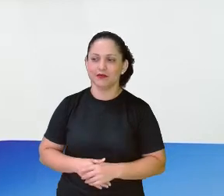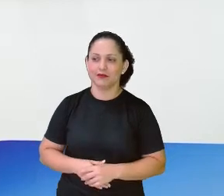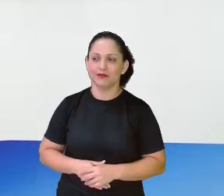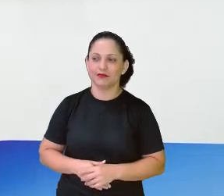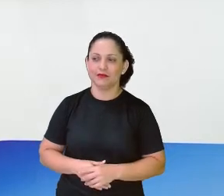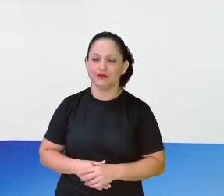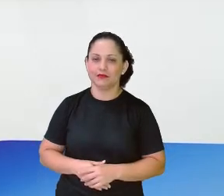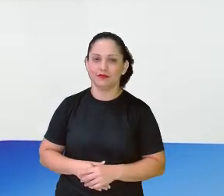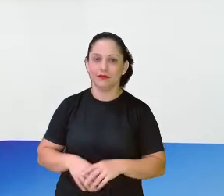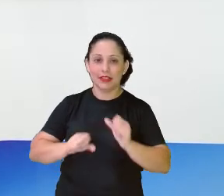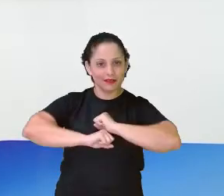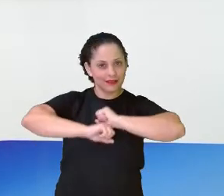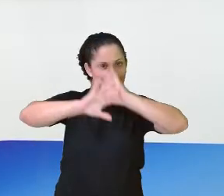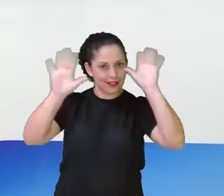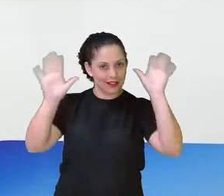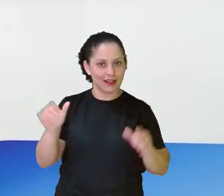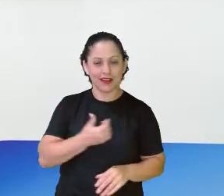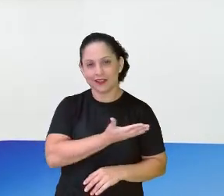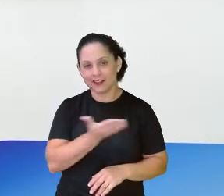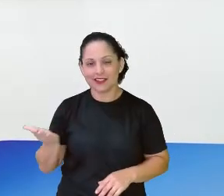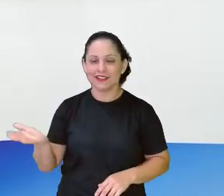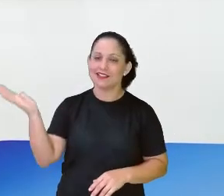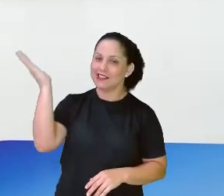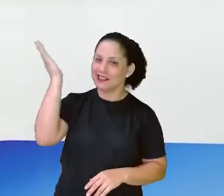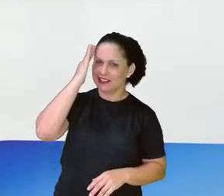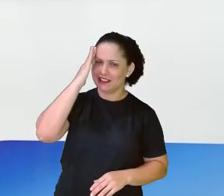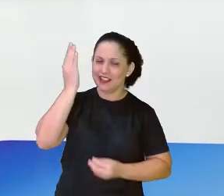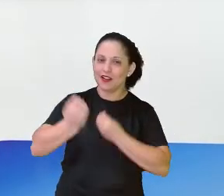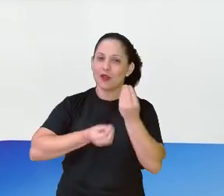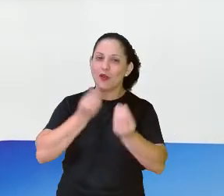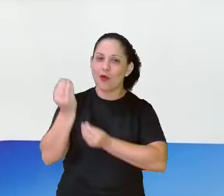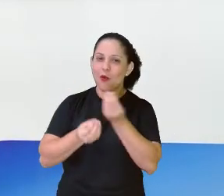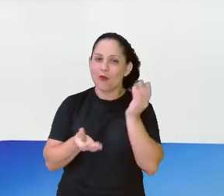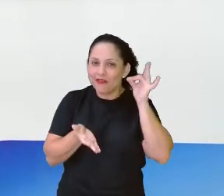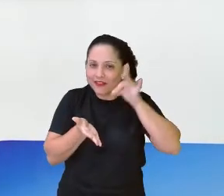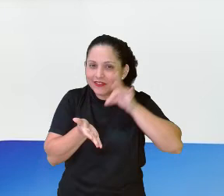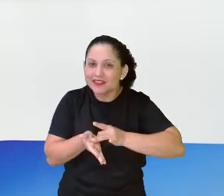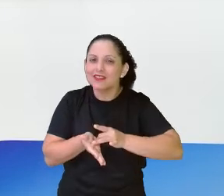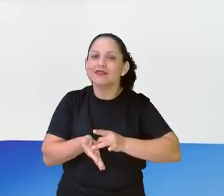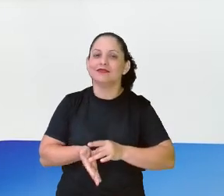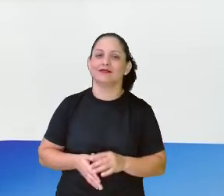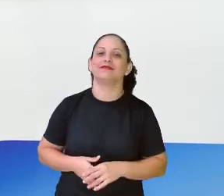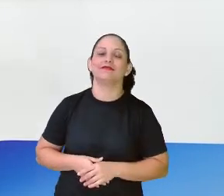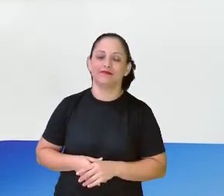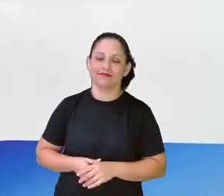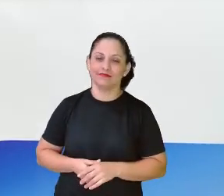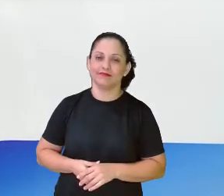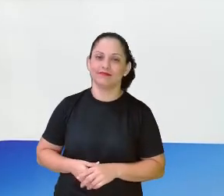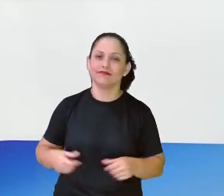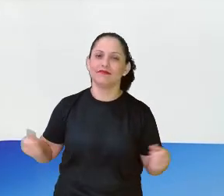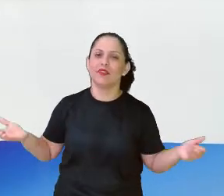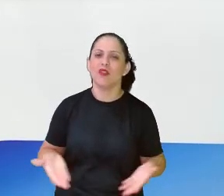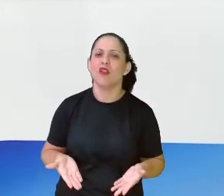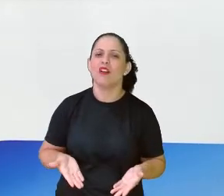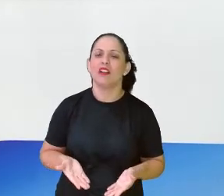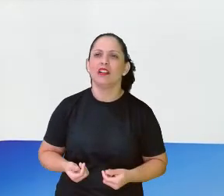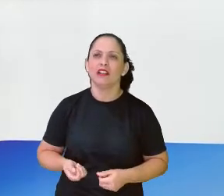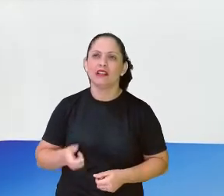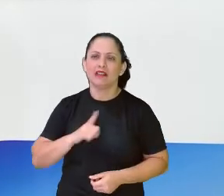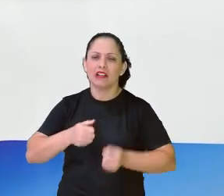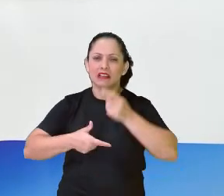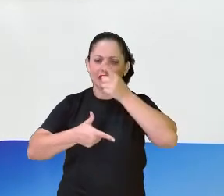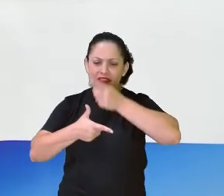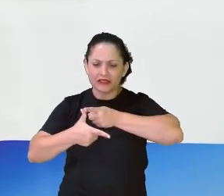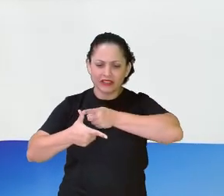lúdica, para vocês entenderem como funciona, certo? Professora, a senhora dividiu